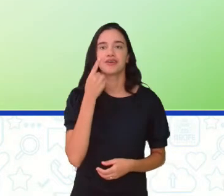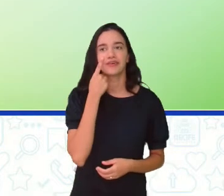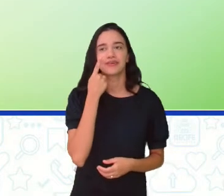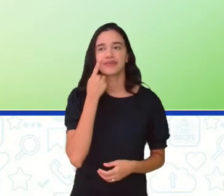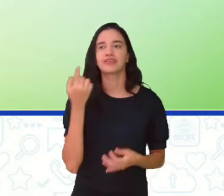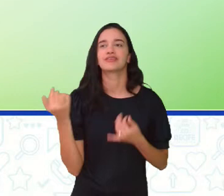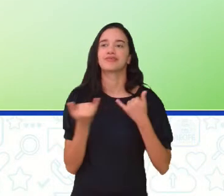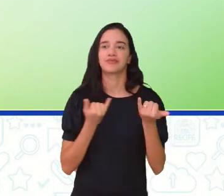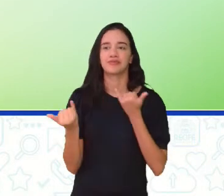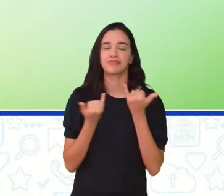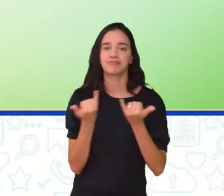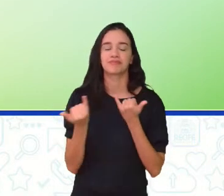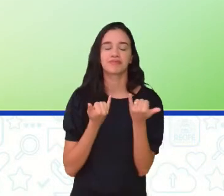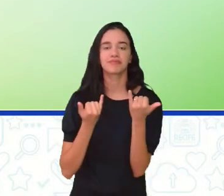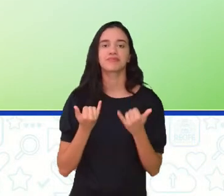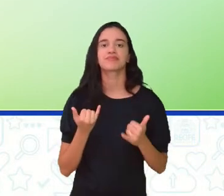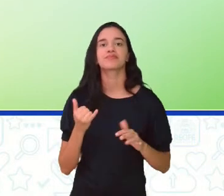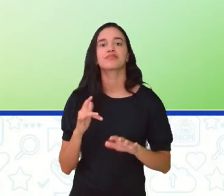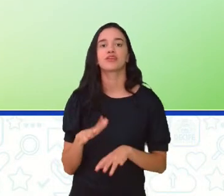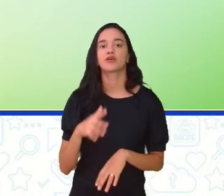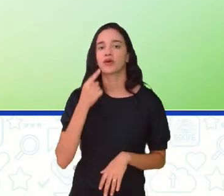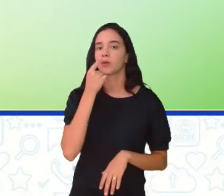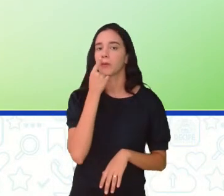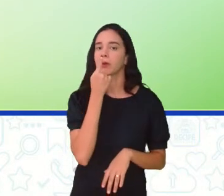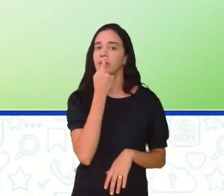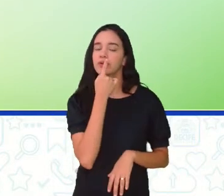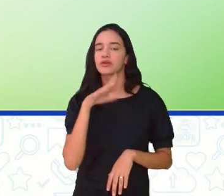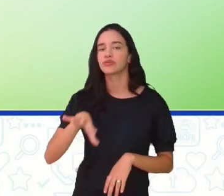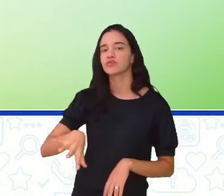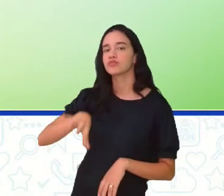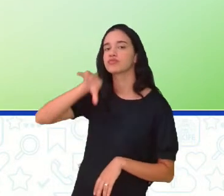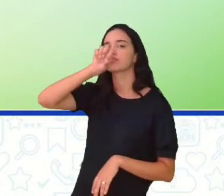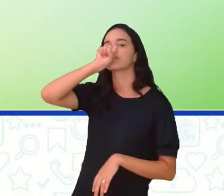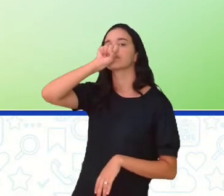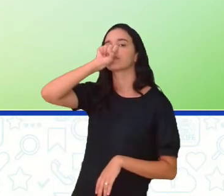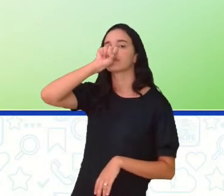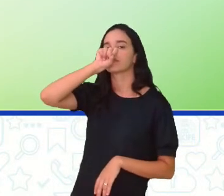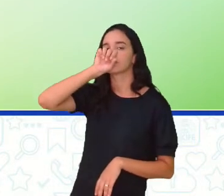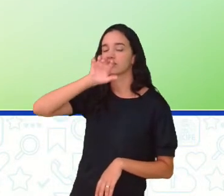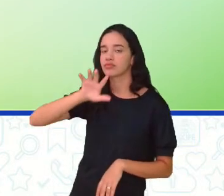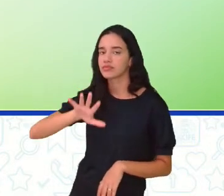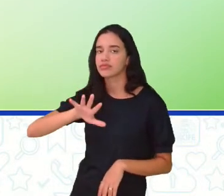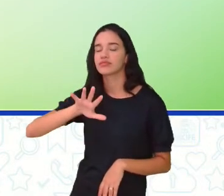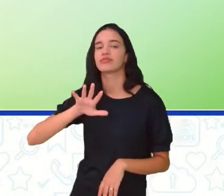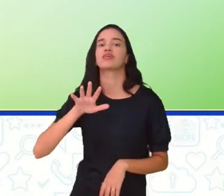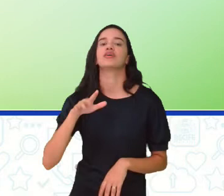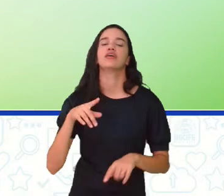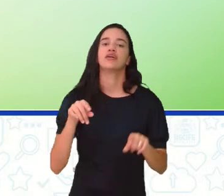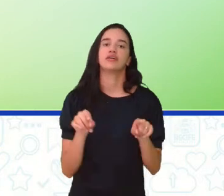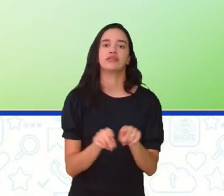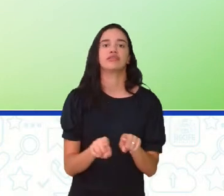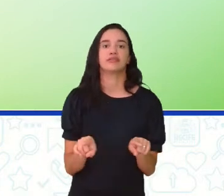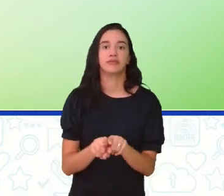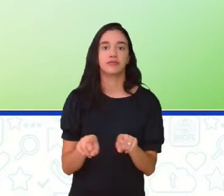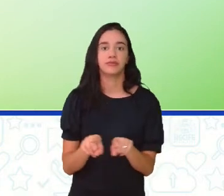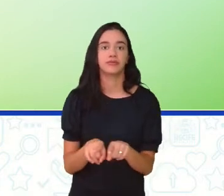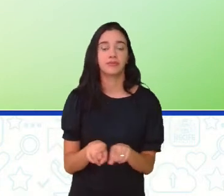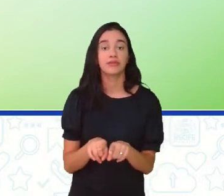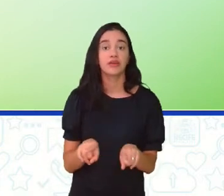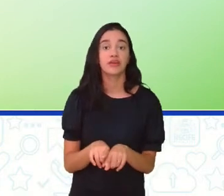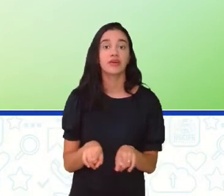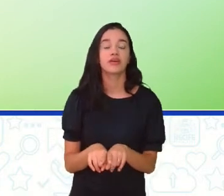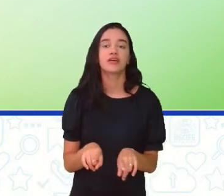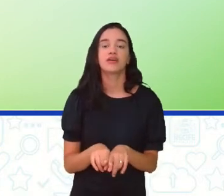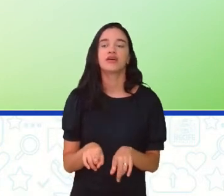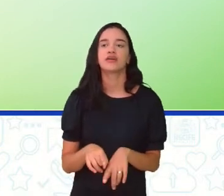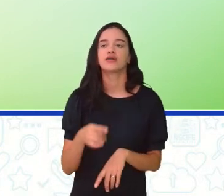como informação. Pelo nariz, o ar é filtrado pelos pelos, umedecido pelo muco nasal e